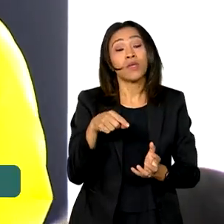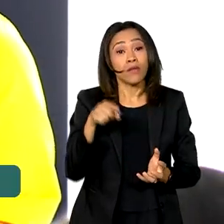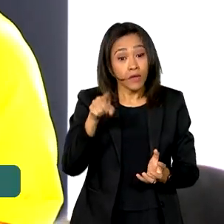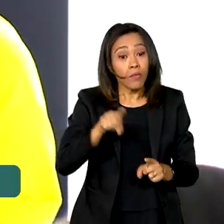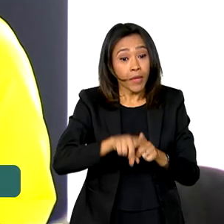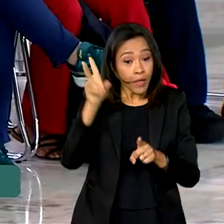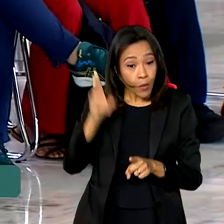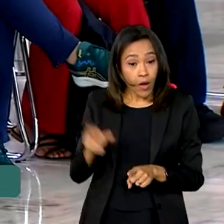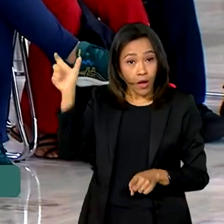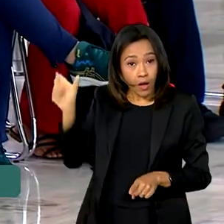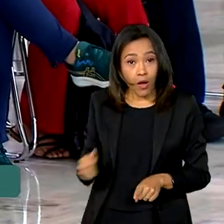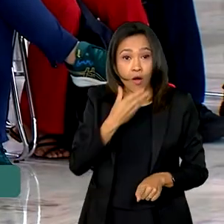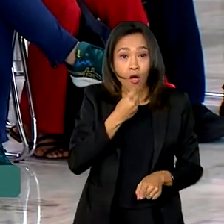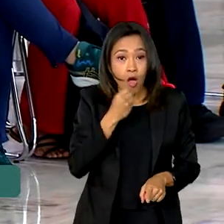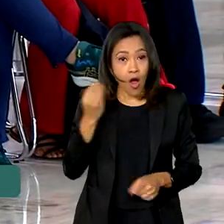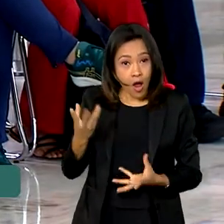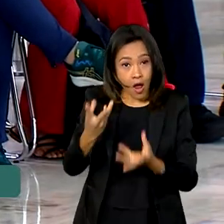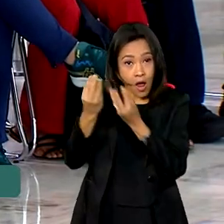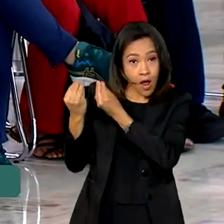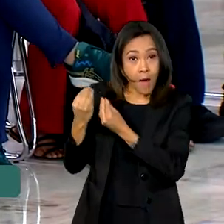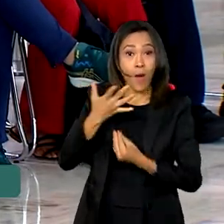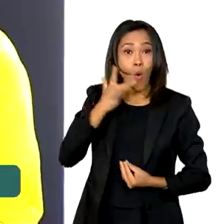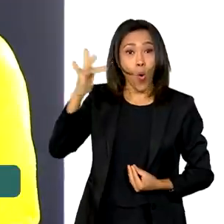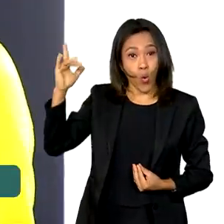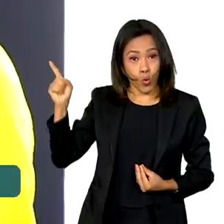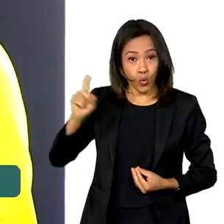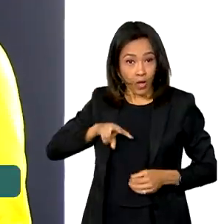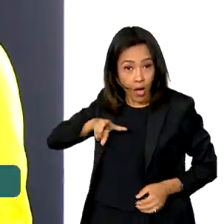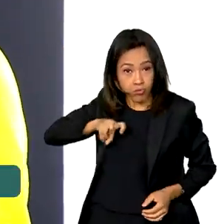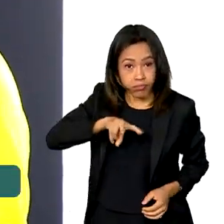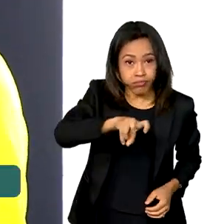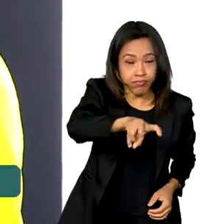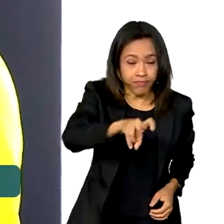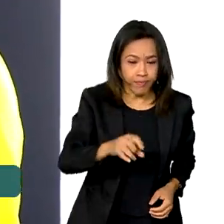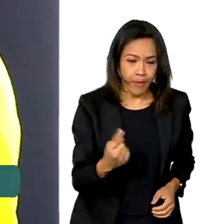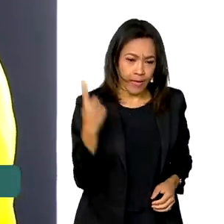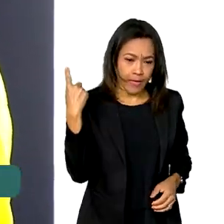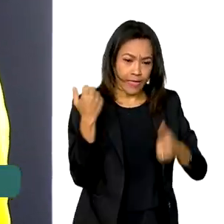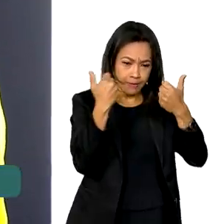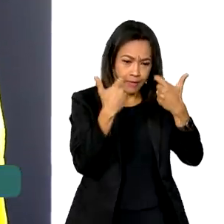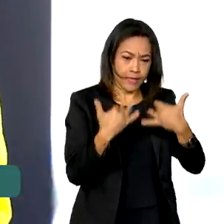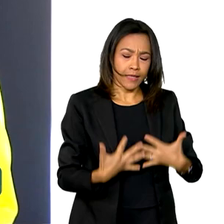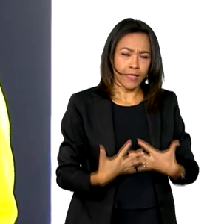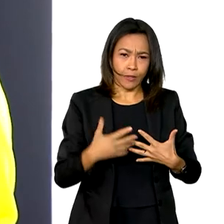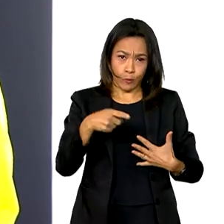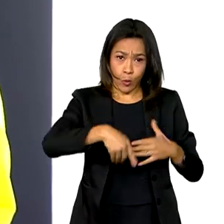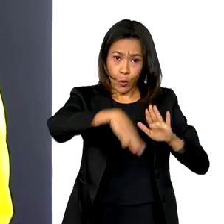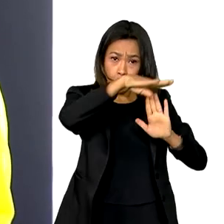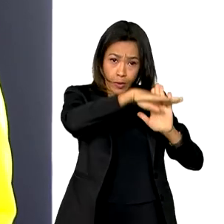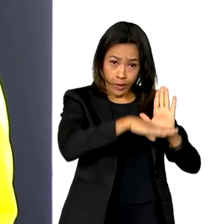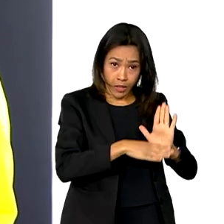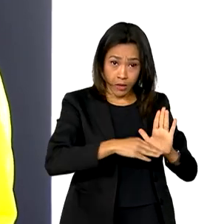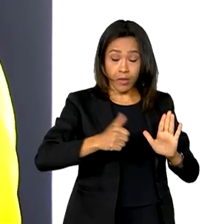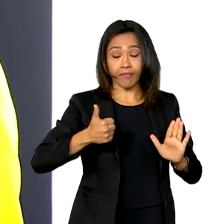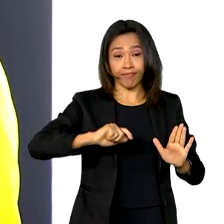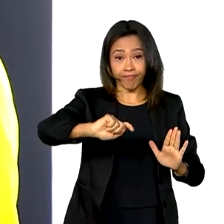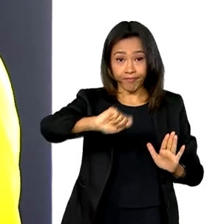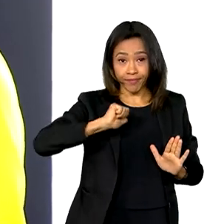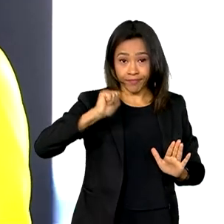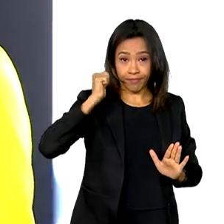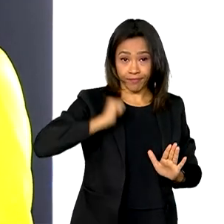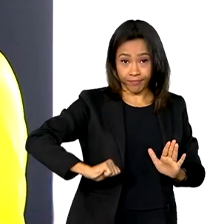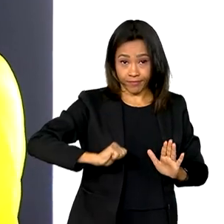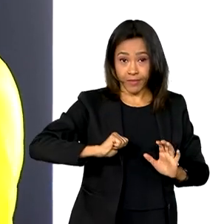o Petrúcio, medalha de ouro no atletismo. O programa Bolsa Atleta, que faz de